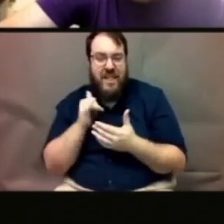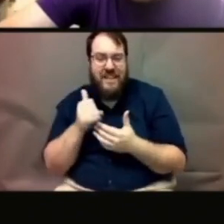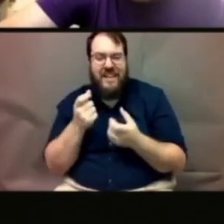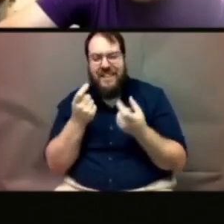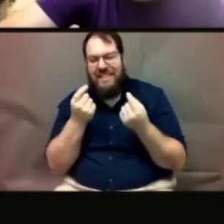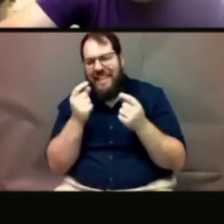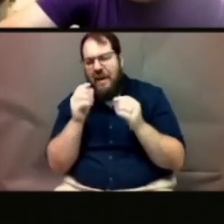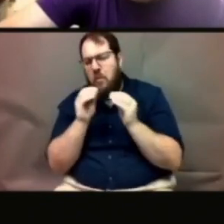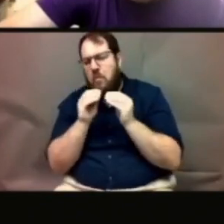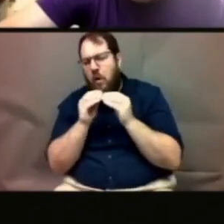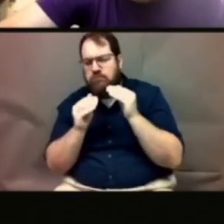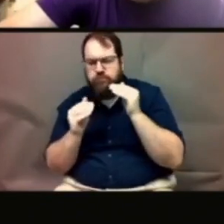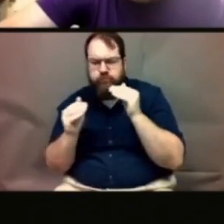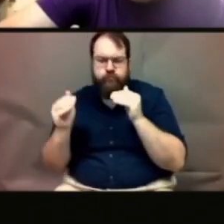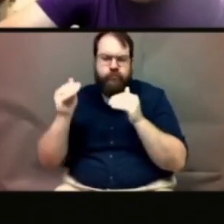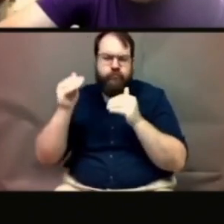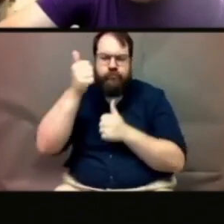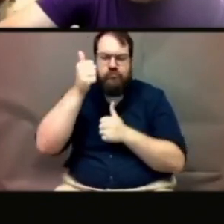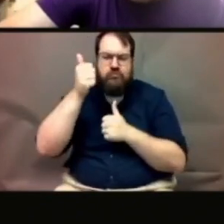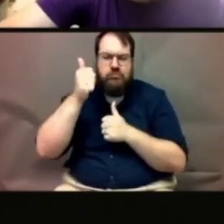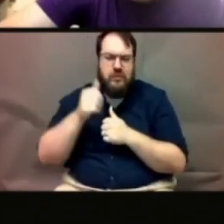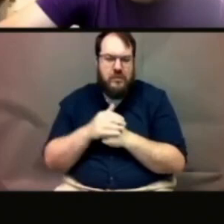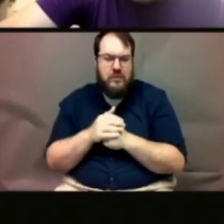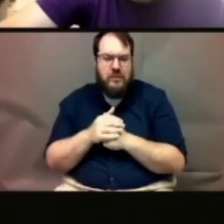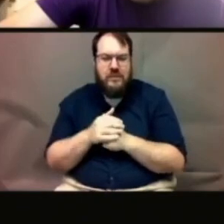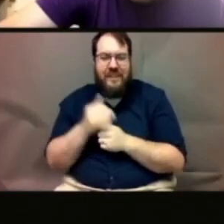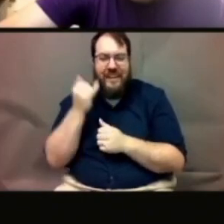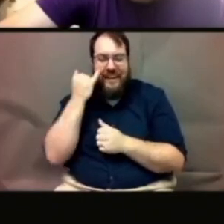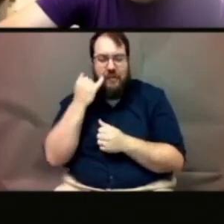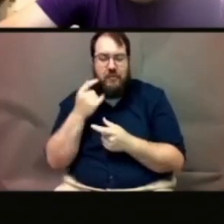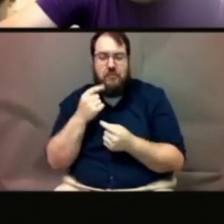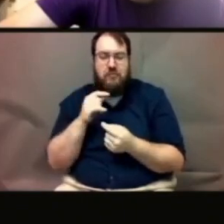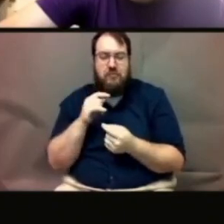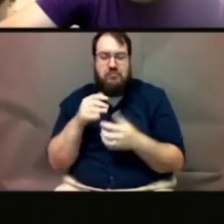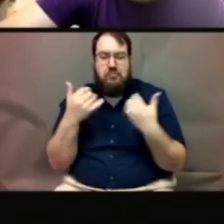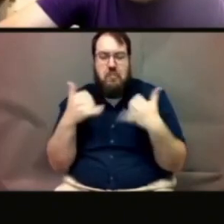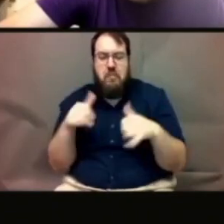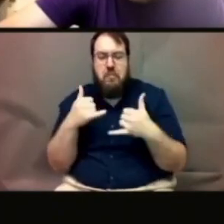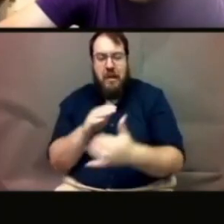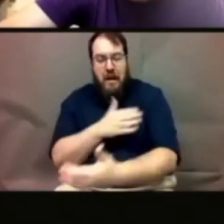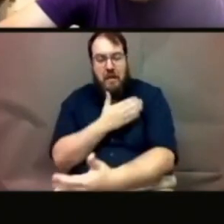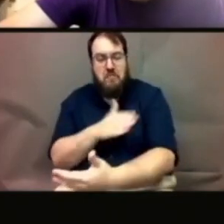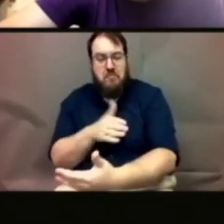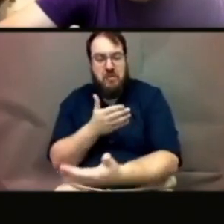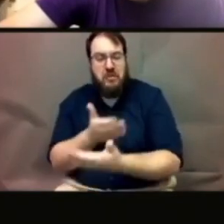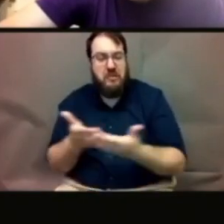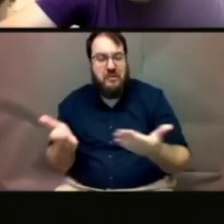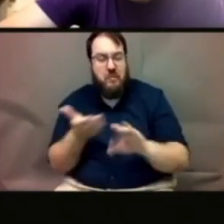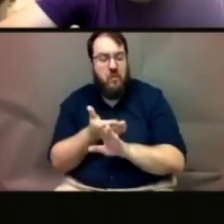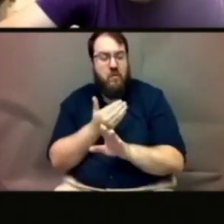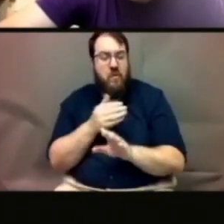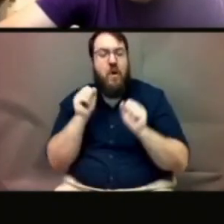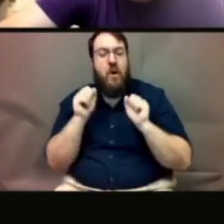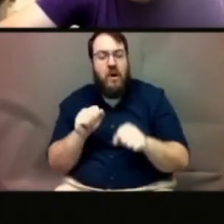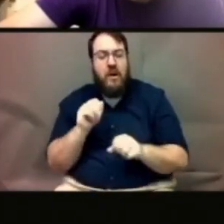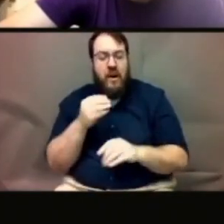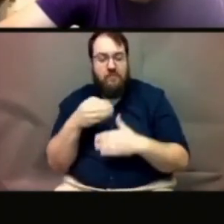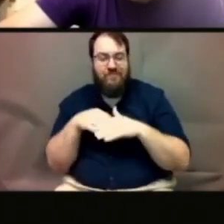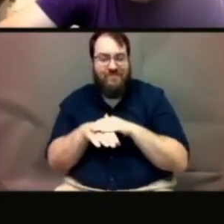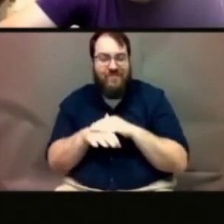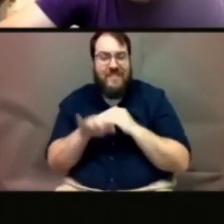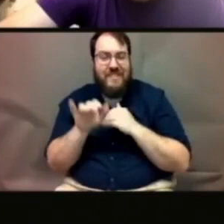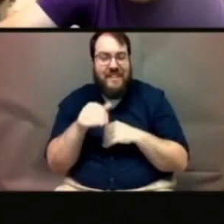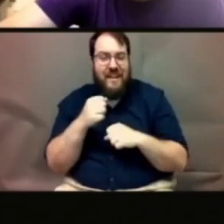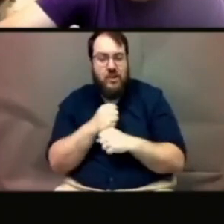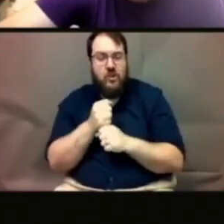aqui o curso maker intermediário onde você vai criar novos instrumentos musicais também